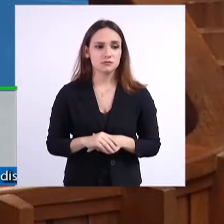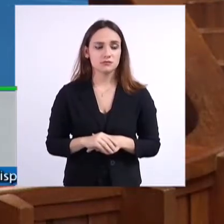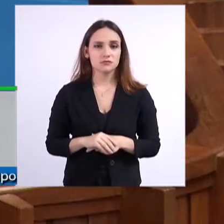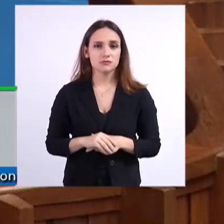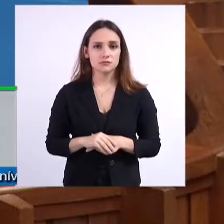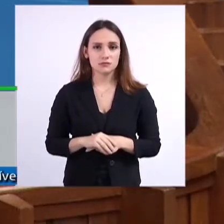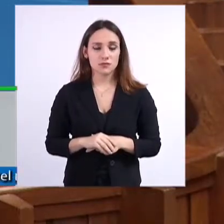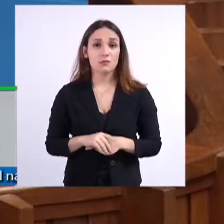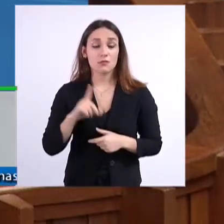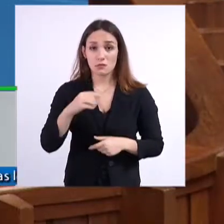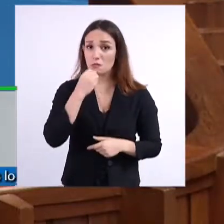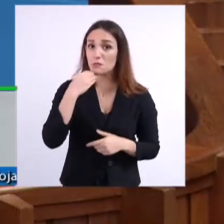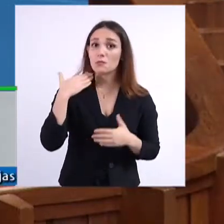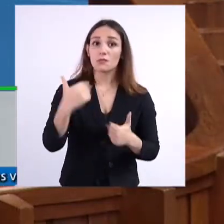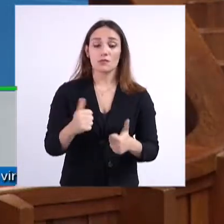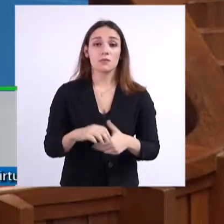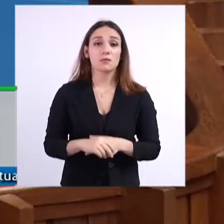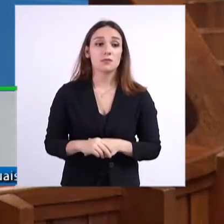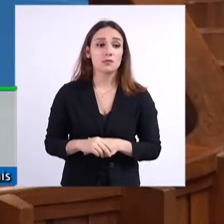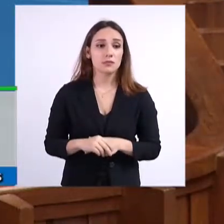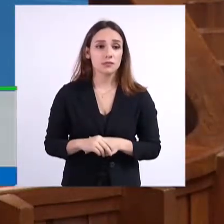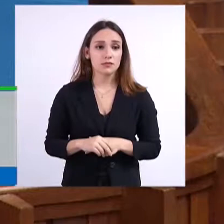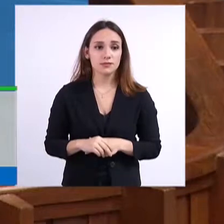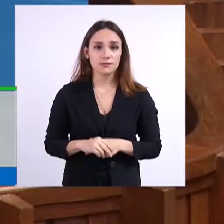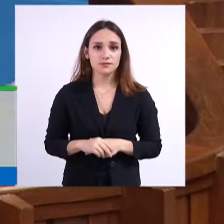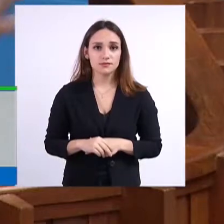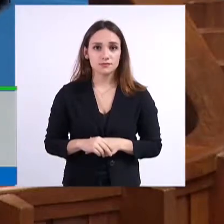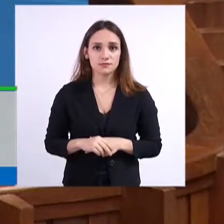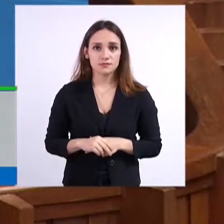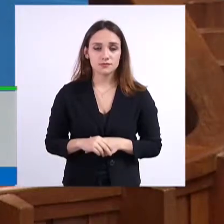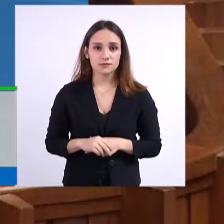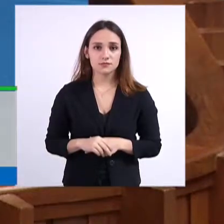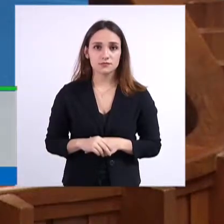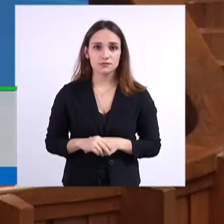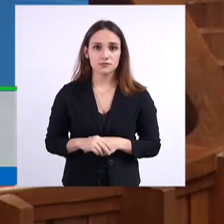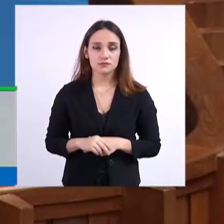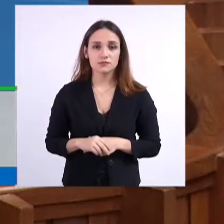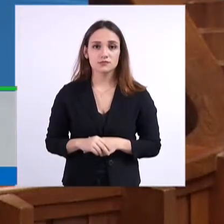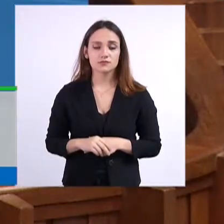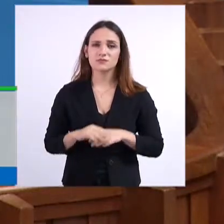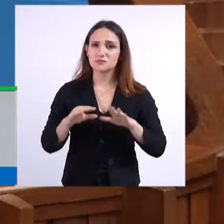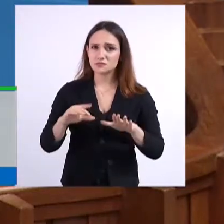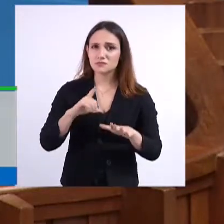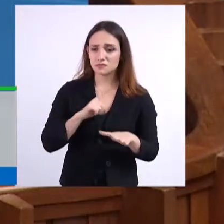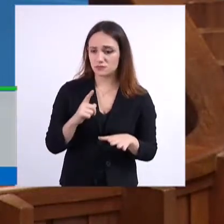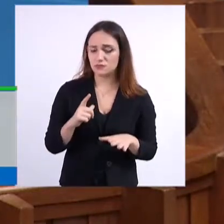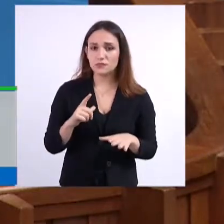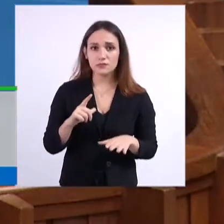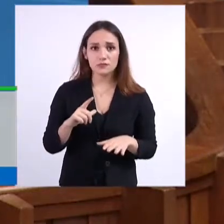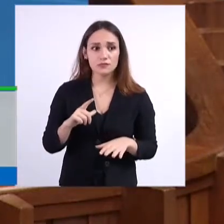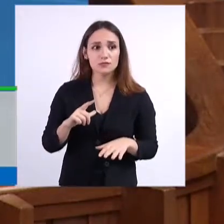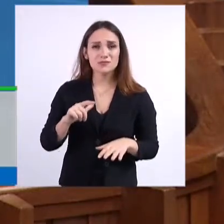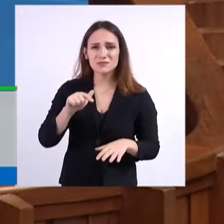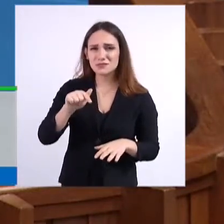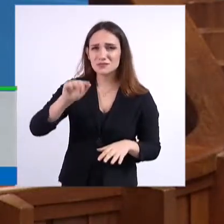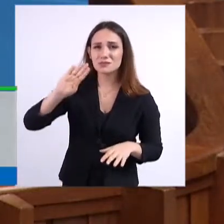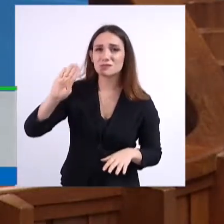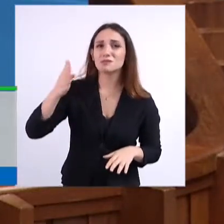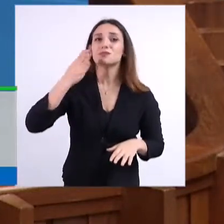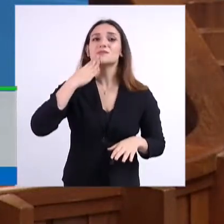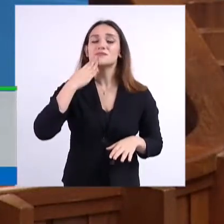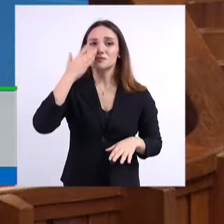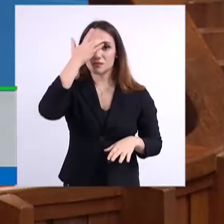senhor presidente, senhores membros desse parlamento, que de mais de 7 bilhões de pessoas